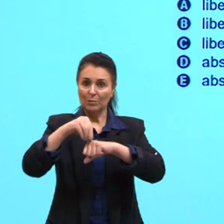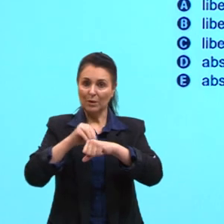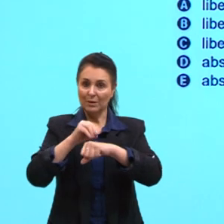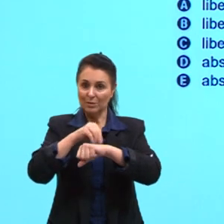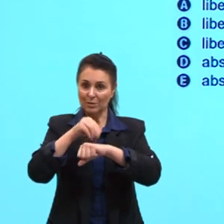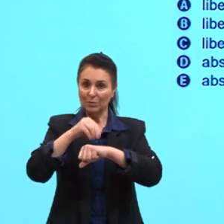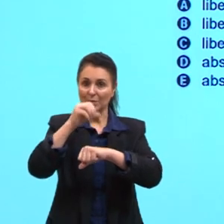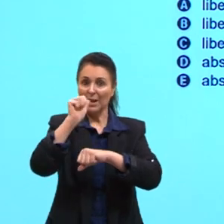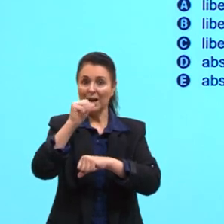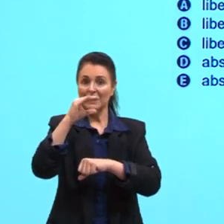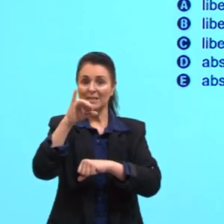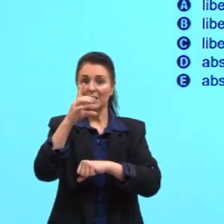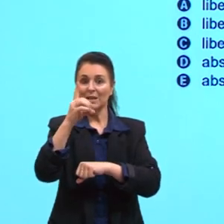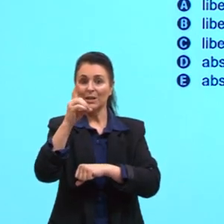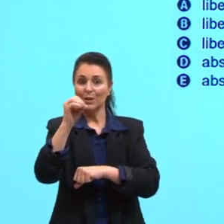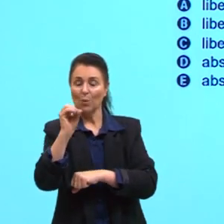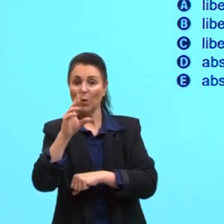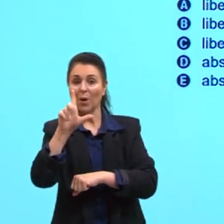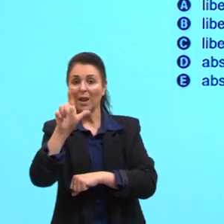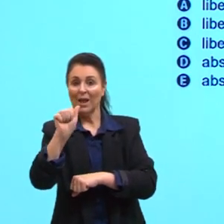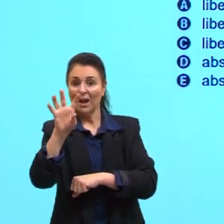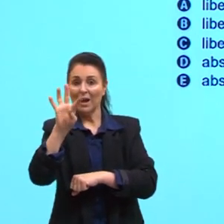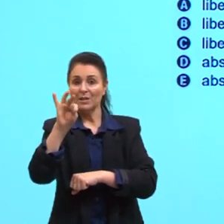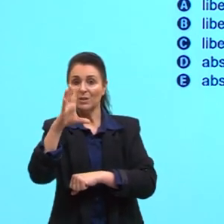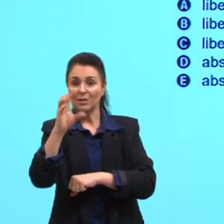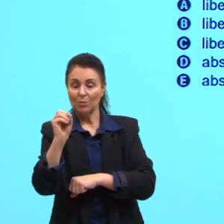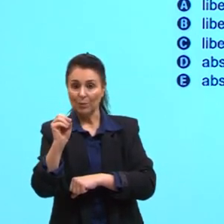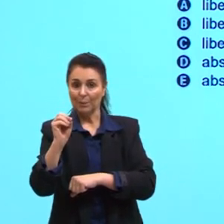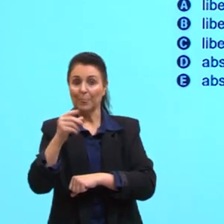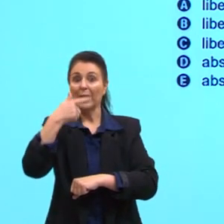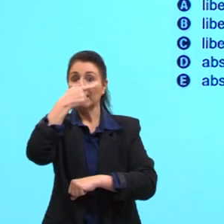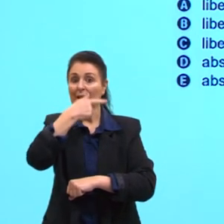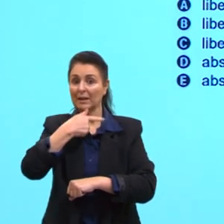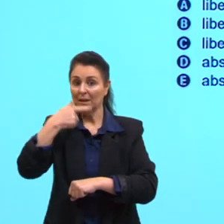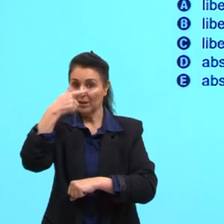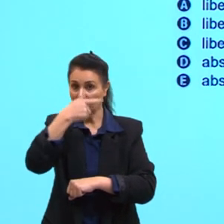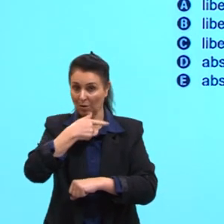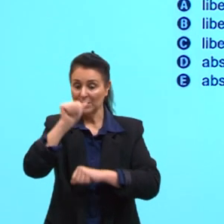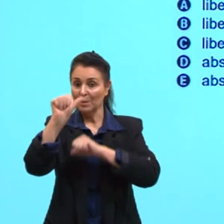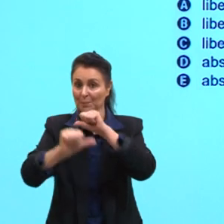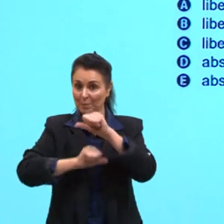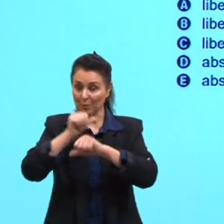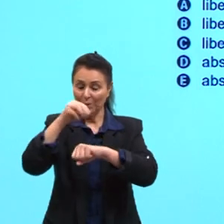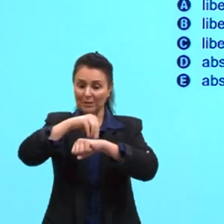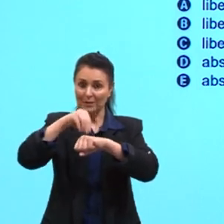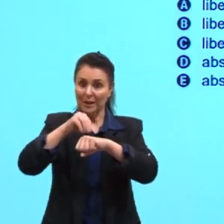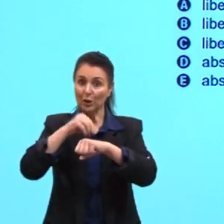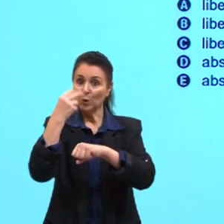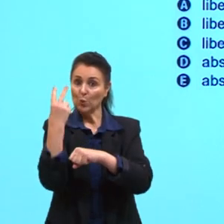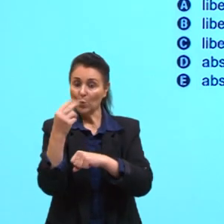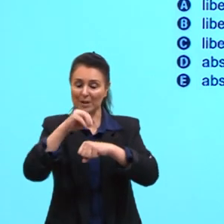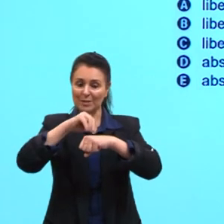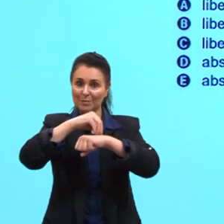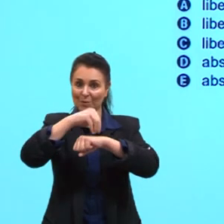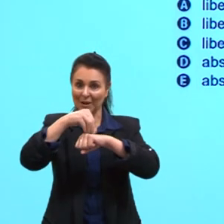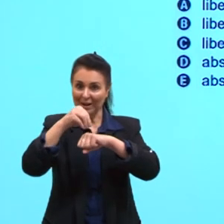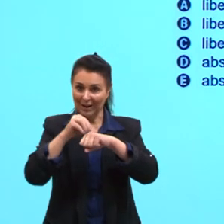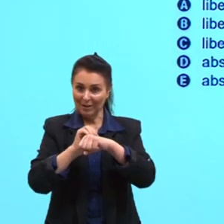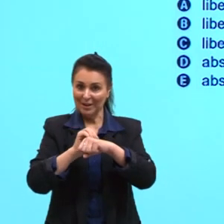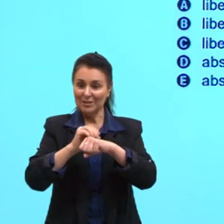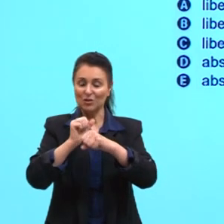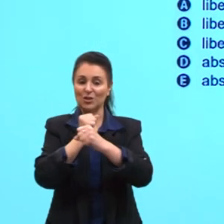ácido lático então a E é convertida em duas moléculas de ácido lático e daí a nossa equação